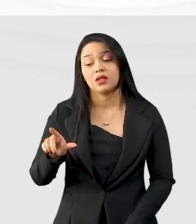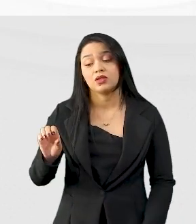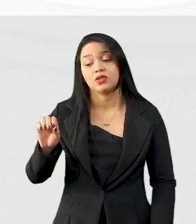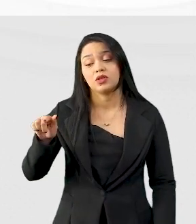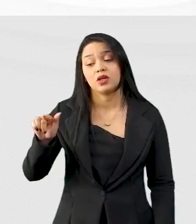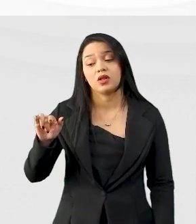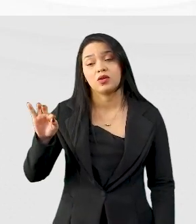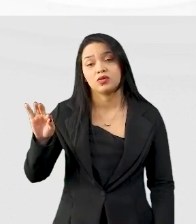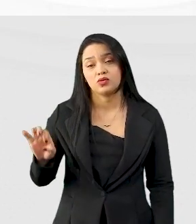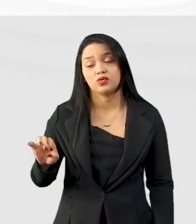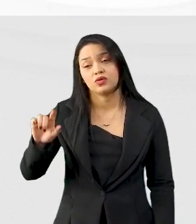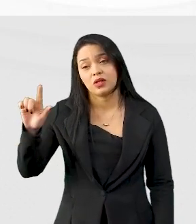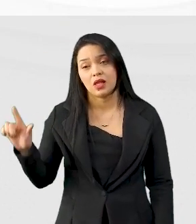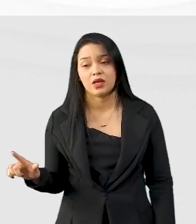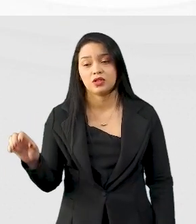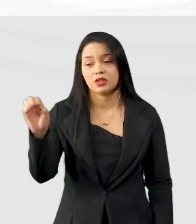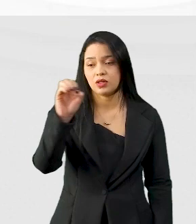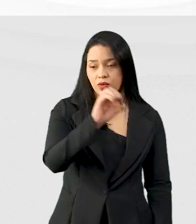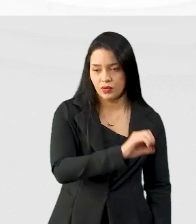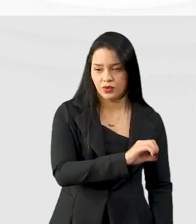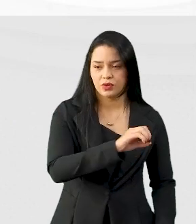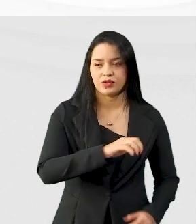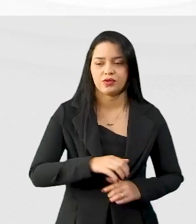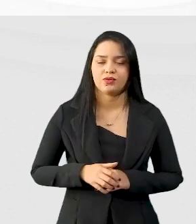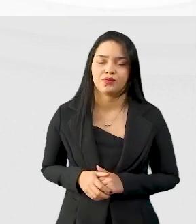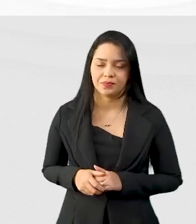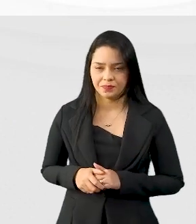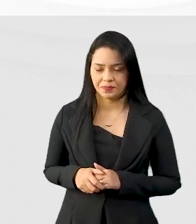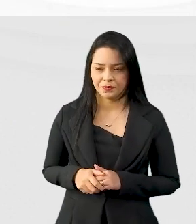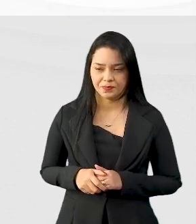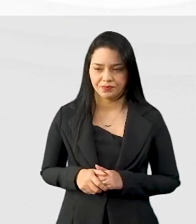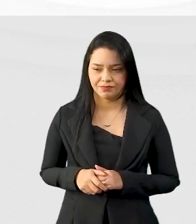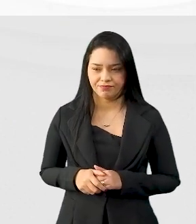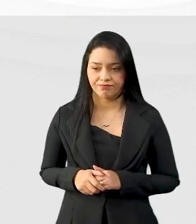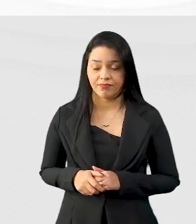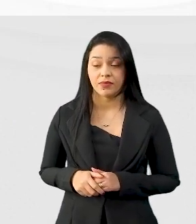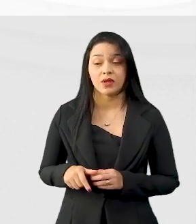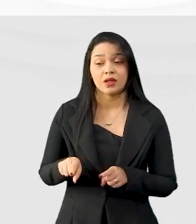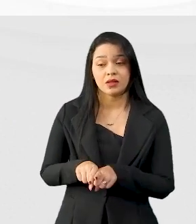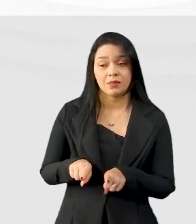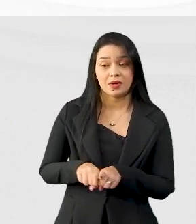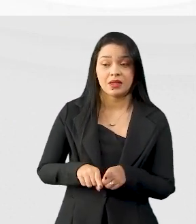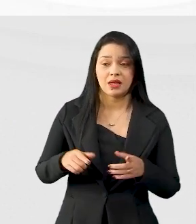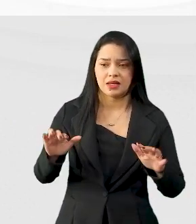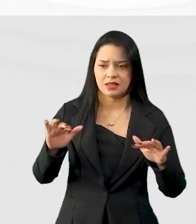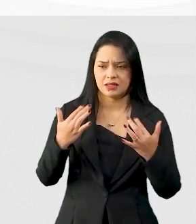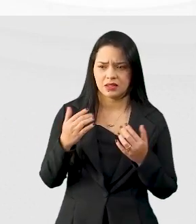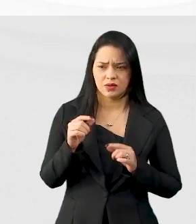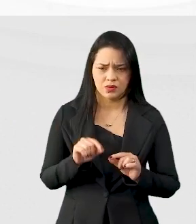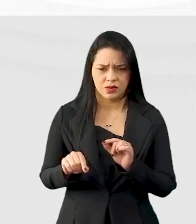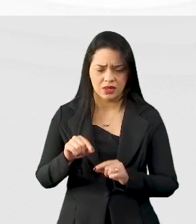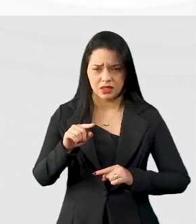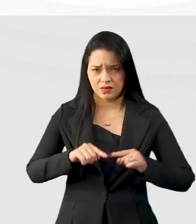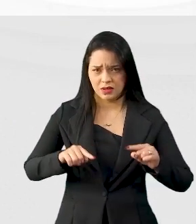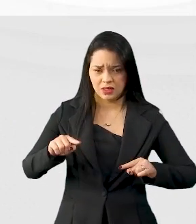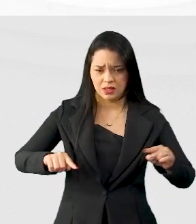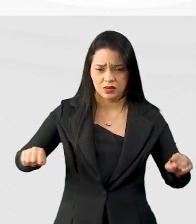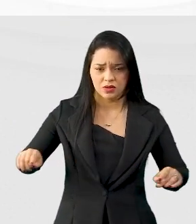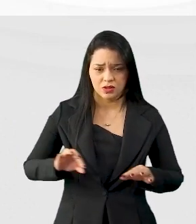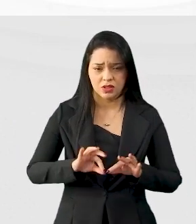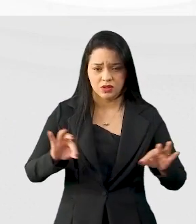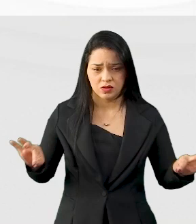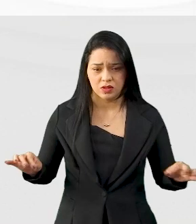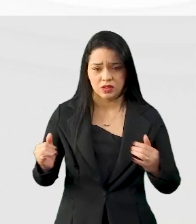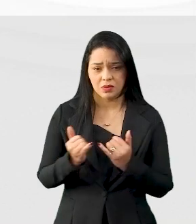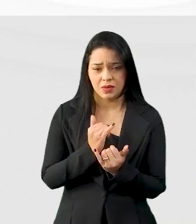sentido de longitude, do sentido leste para o sentido oeste. O outro ponto que chama a atenção é que as variações de distância elas são bem